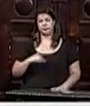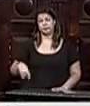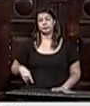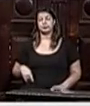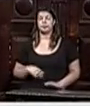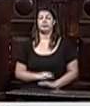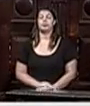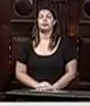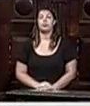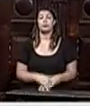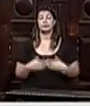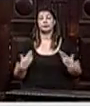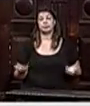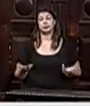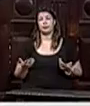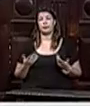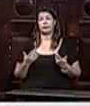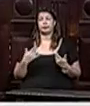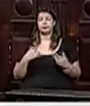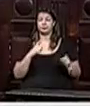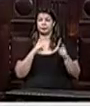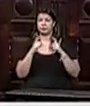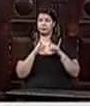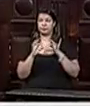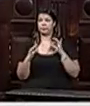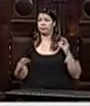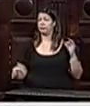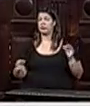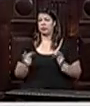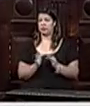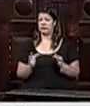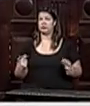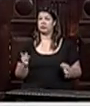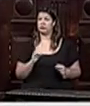prefeito e vereador. Portanto, é um debate complexo, não é simples,